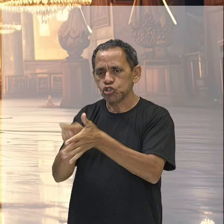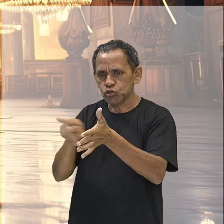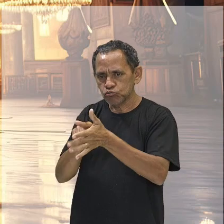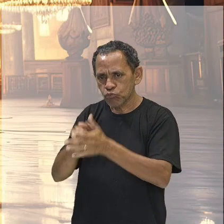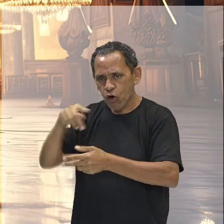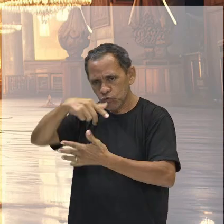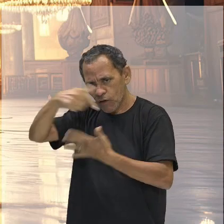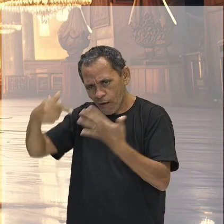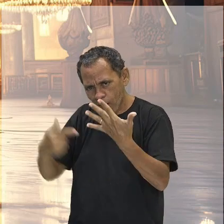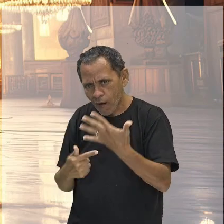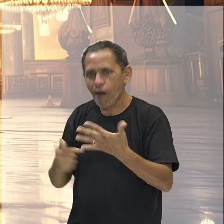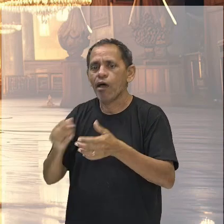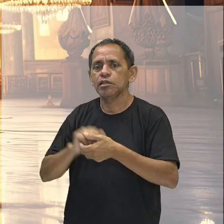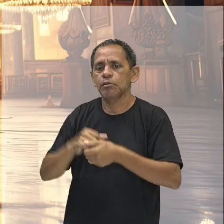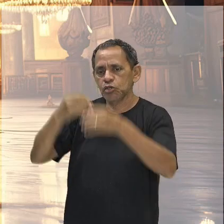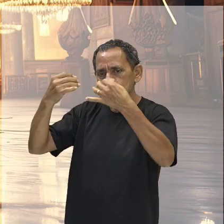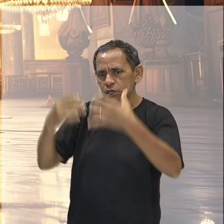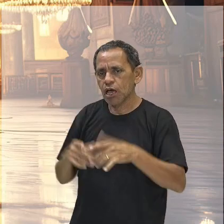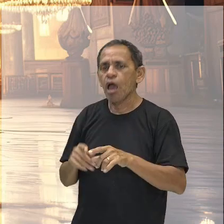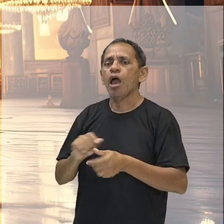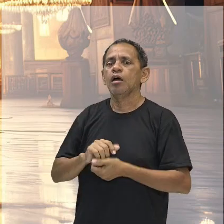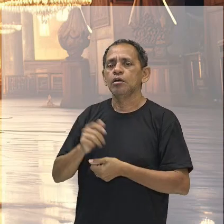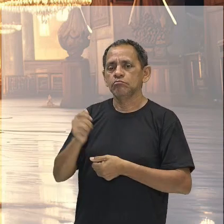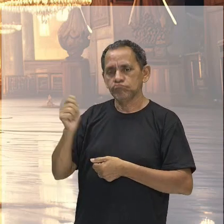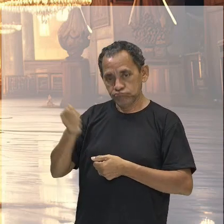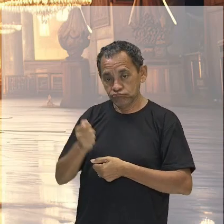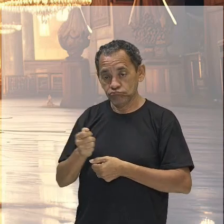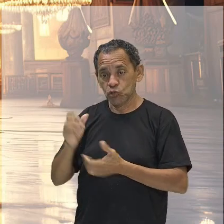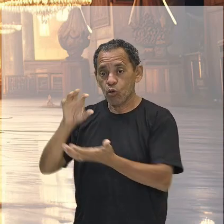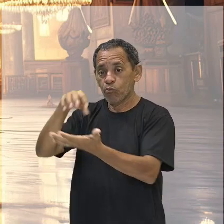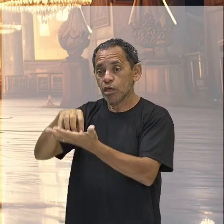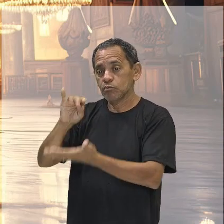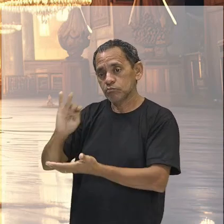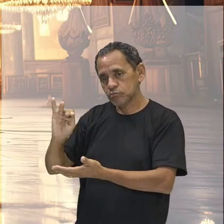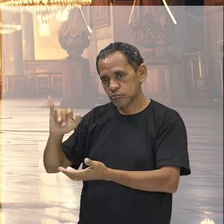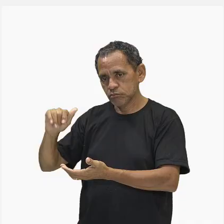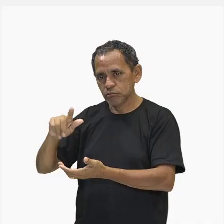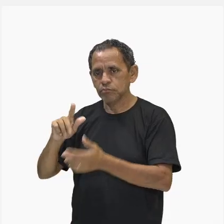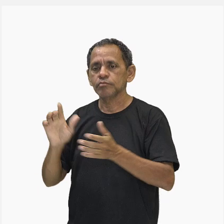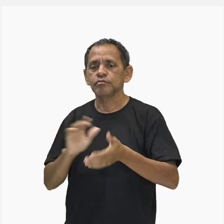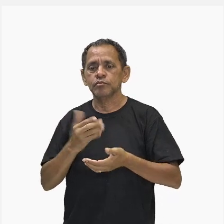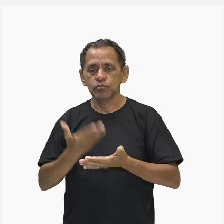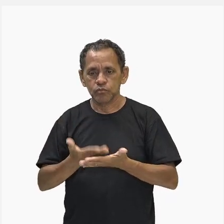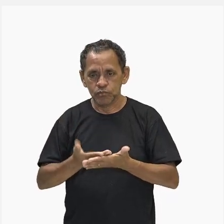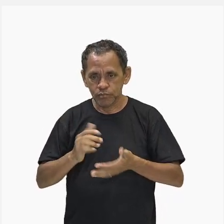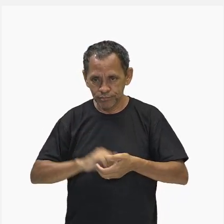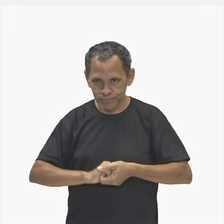e, claro, falar então um pouco sobre o Império Bizantino. E por aqui, então, a professora se despede.